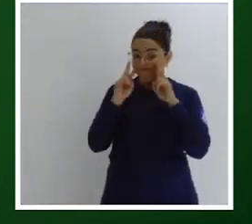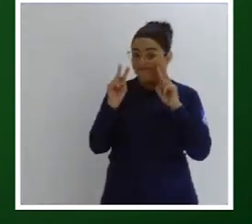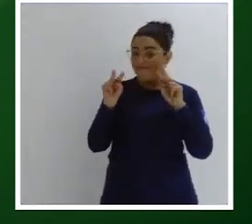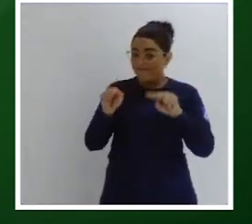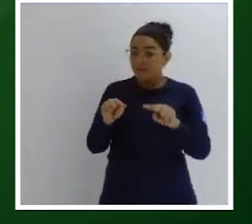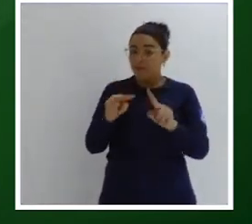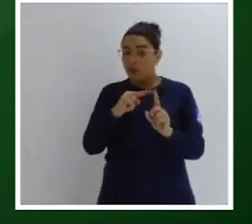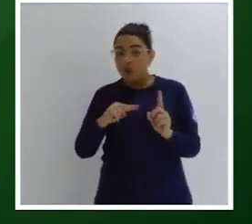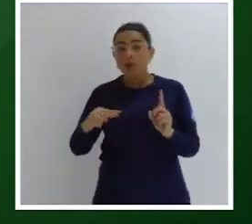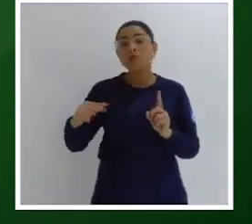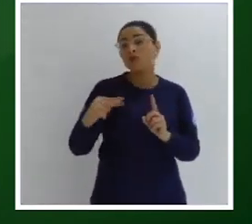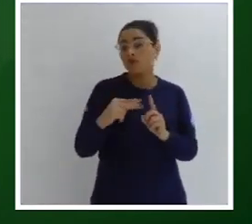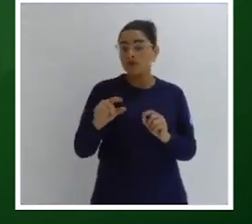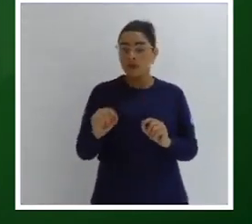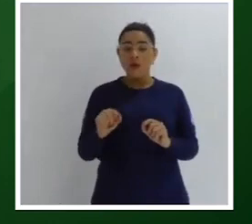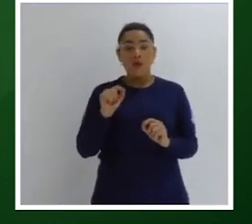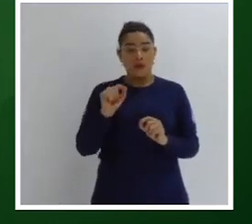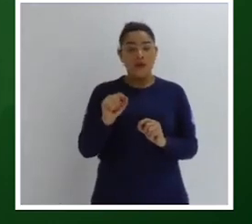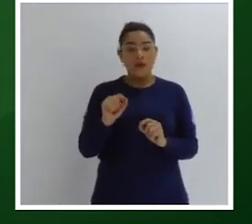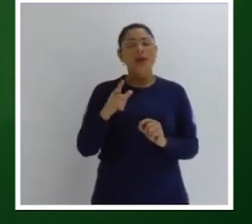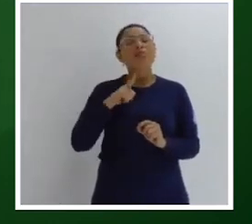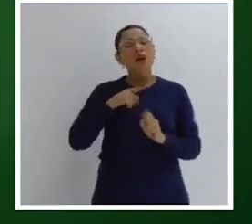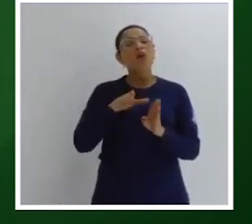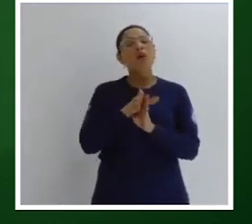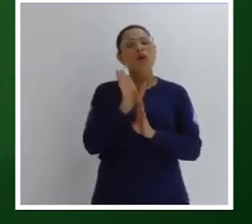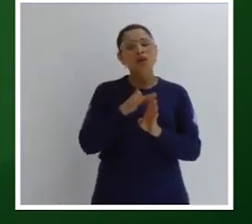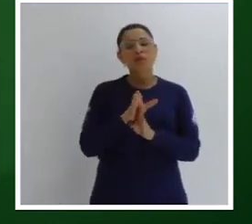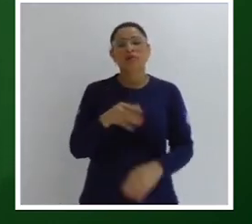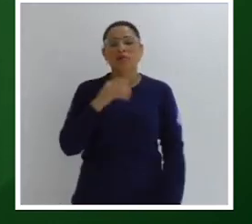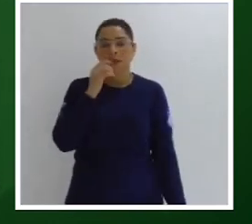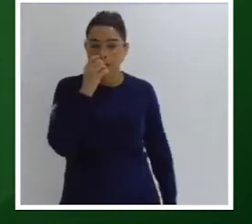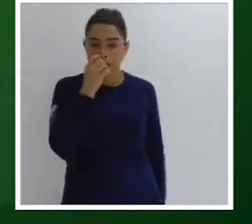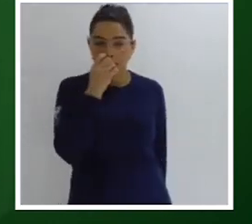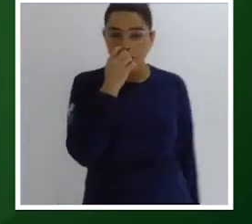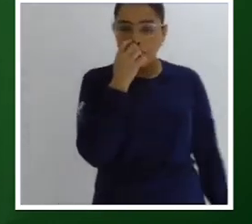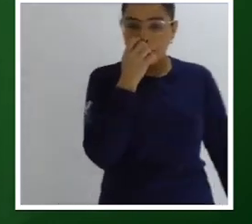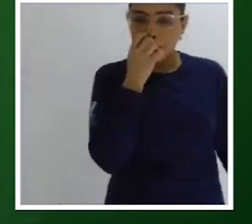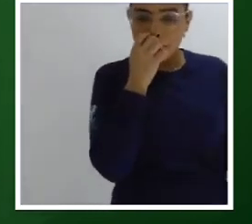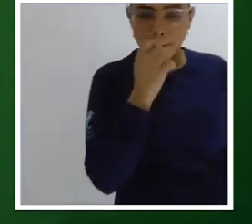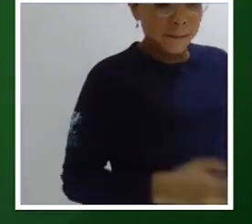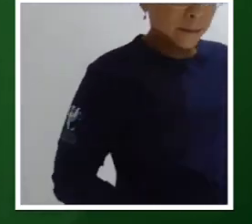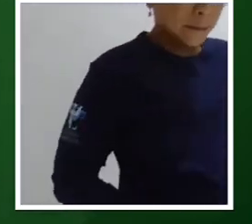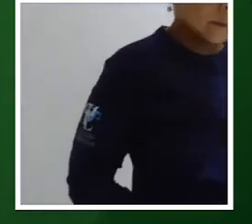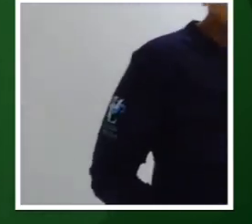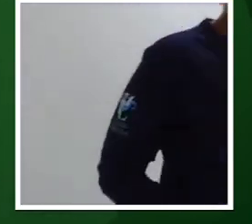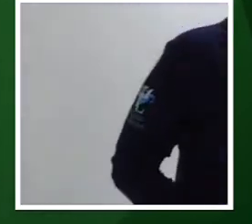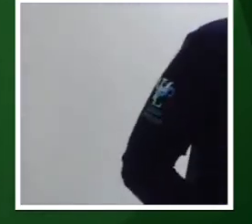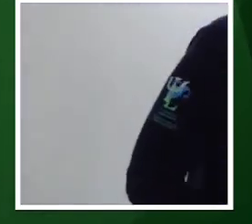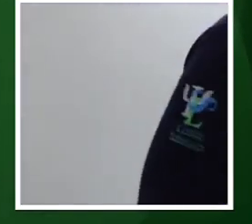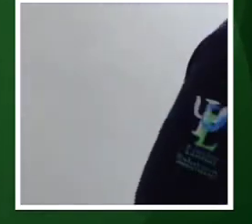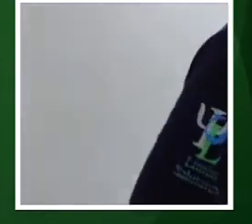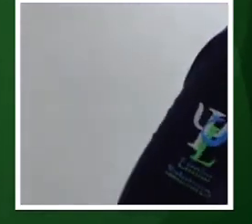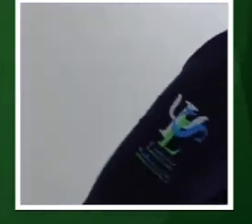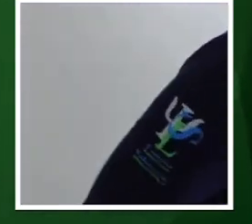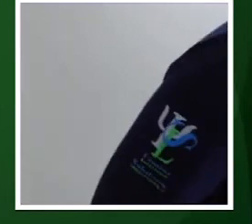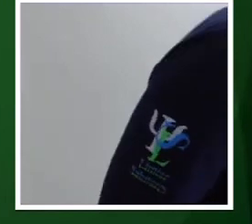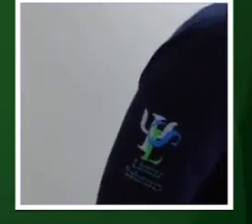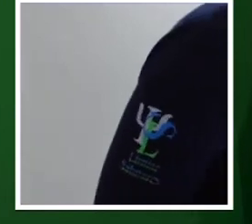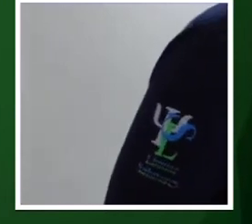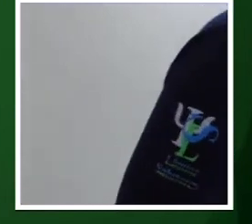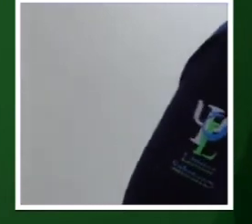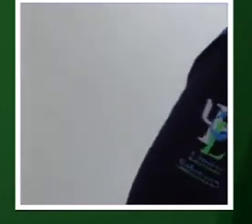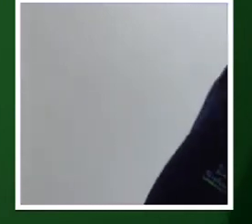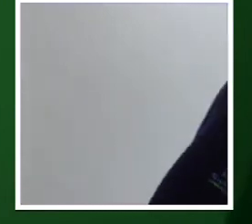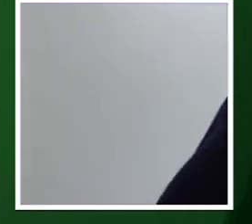nessa perspectiva tem uma orientação da Unesco de 2009 2018 que propõe a definição